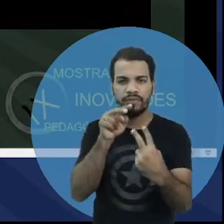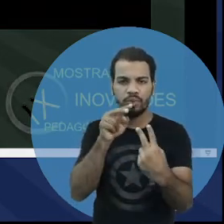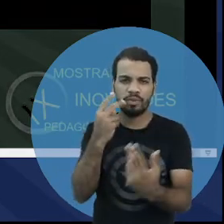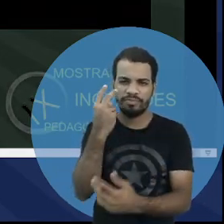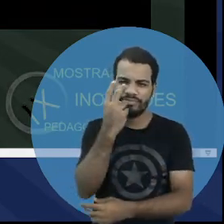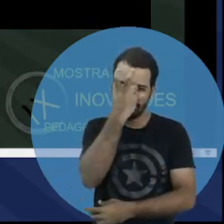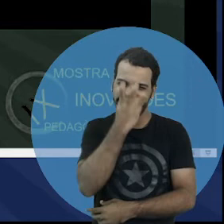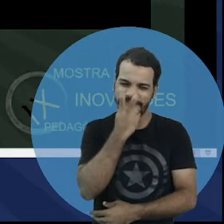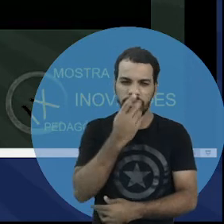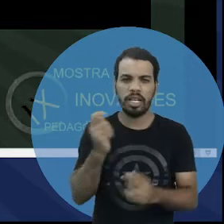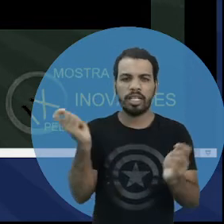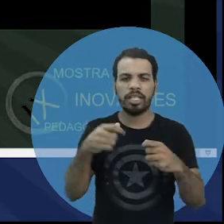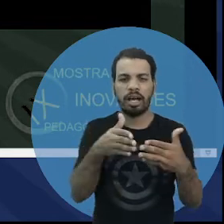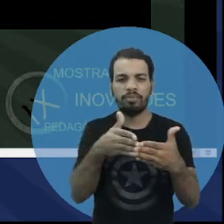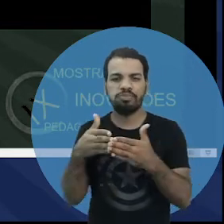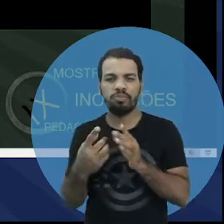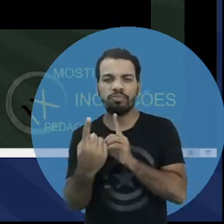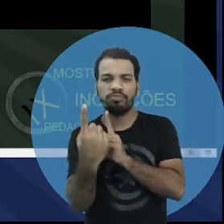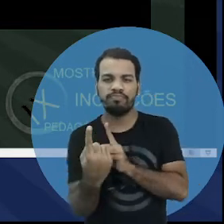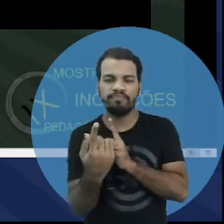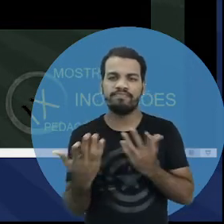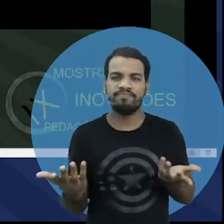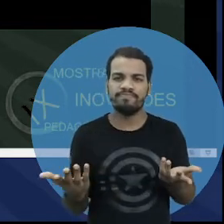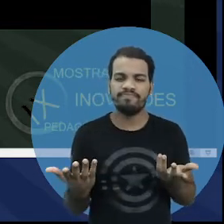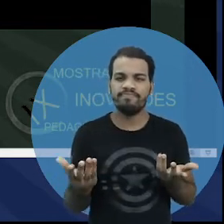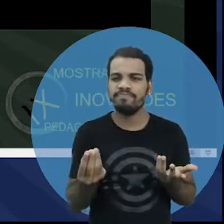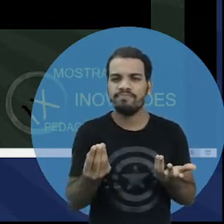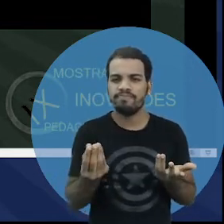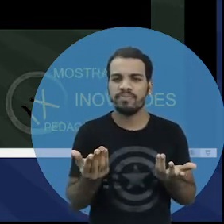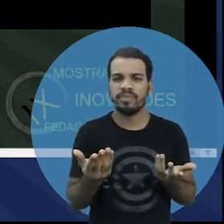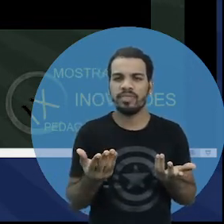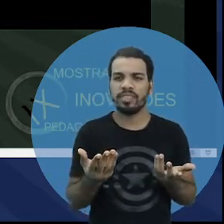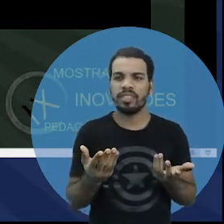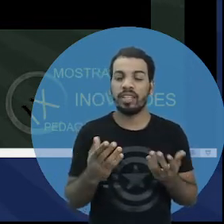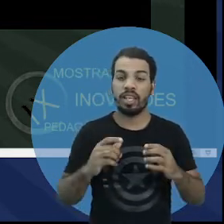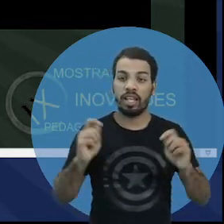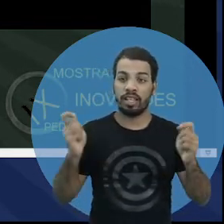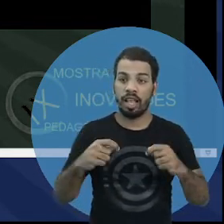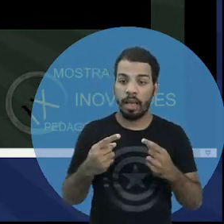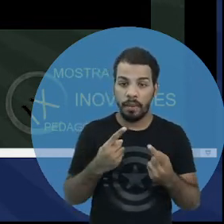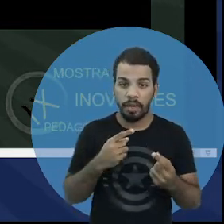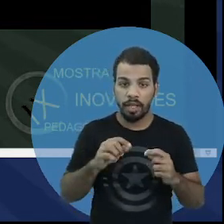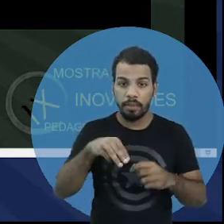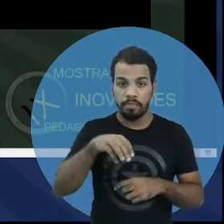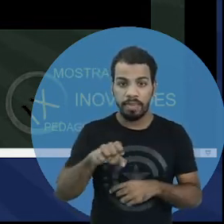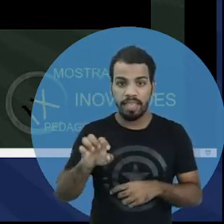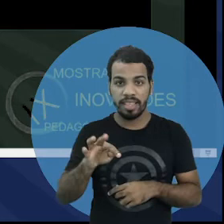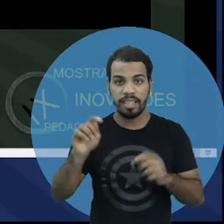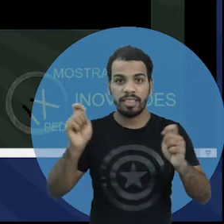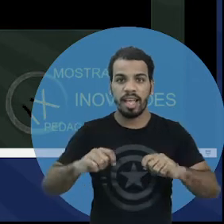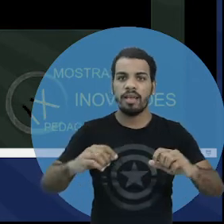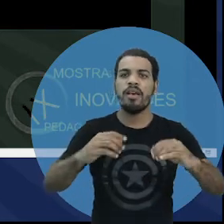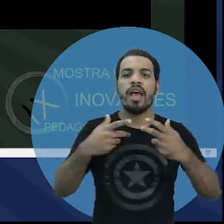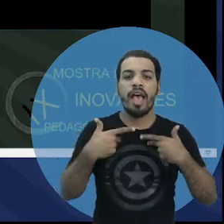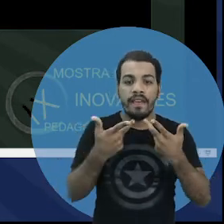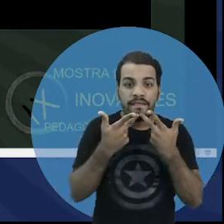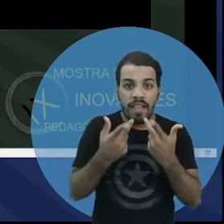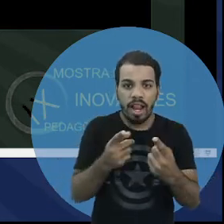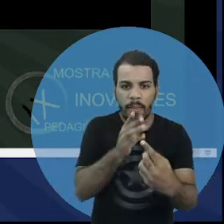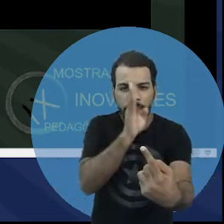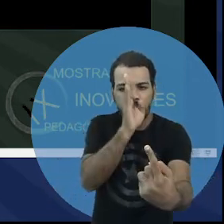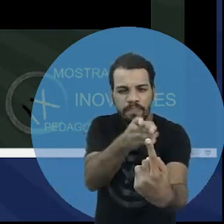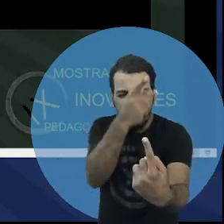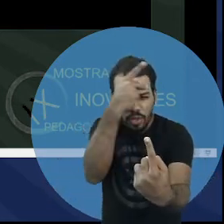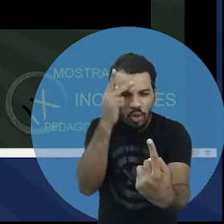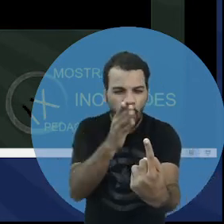pessoa individualmente, ele não precisaria comunicar com a sala inteira, né? Que o Meet faz isso. Quando você quer falar com alguém, você não fala com uma